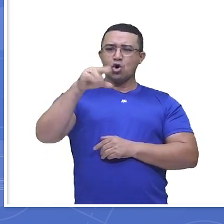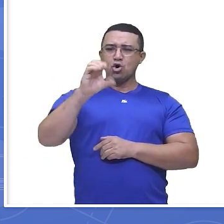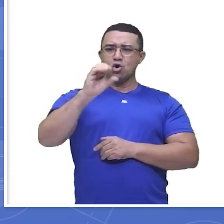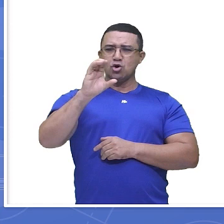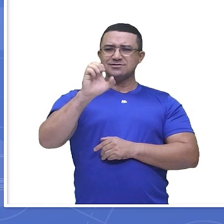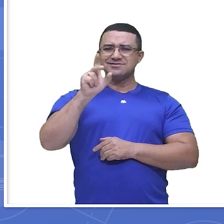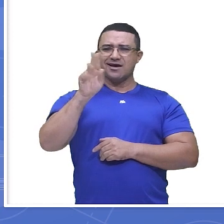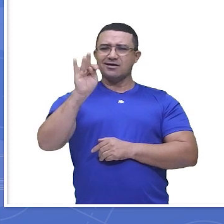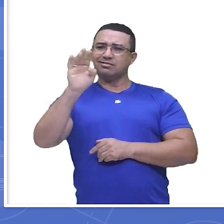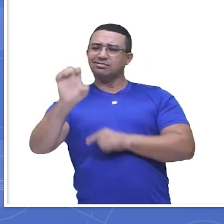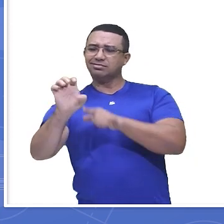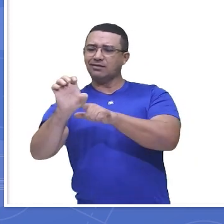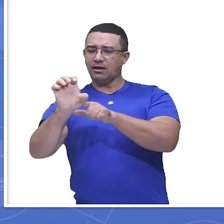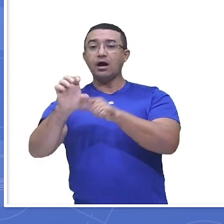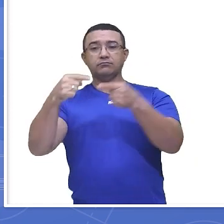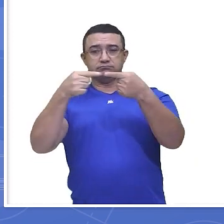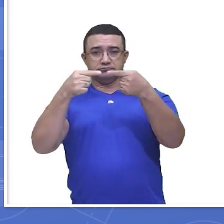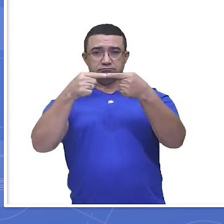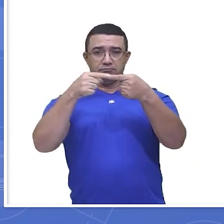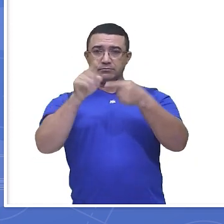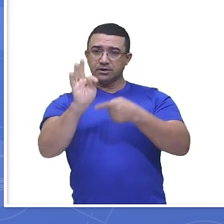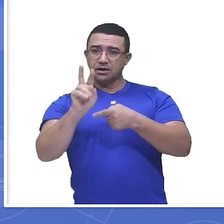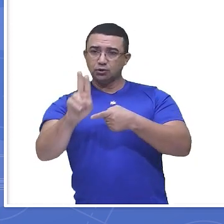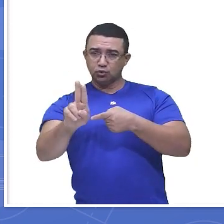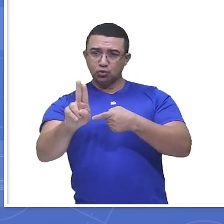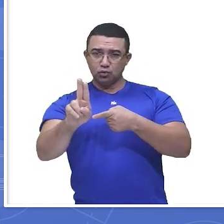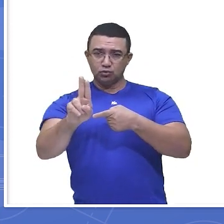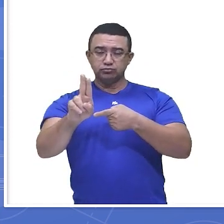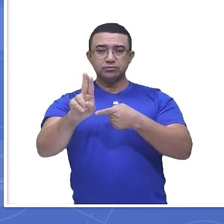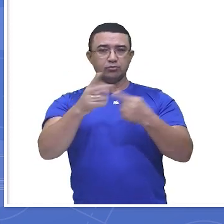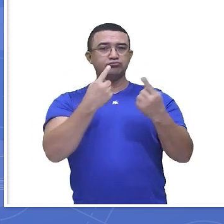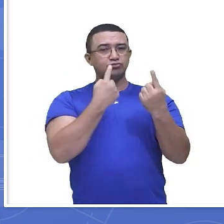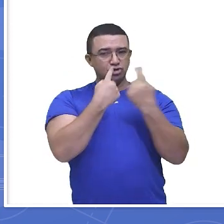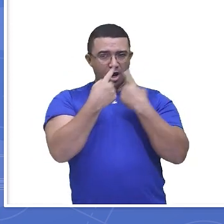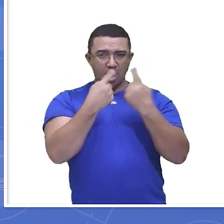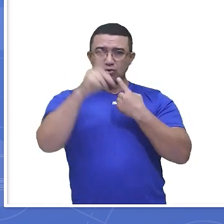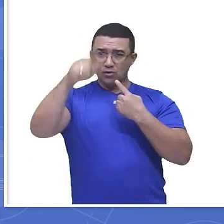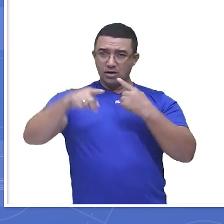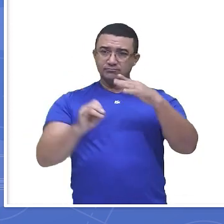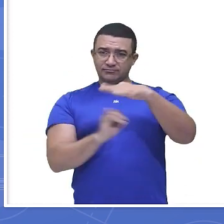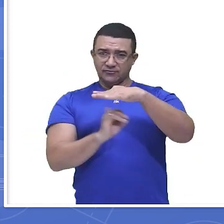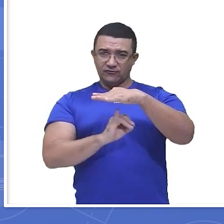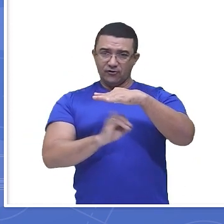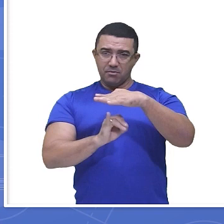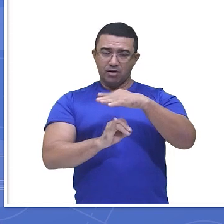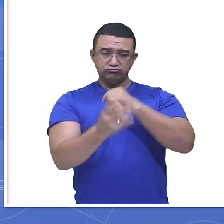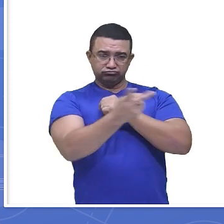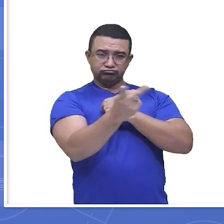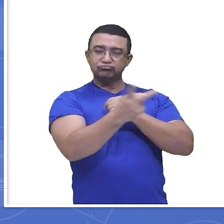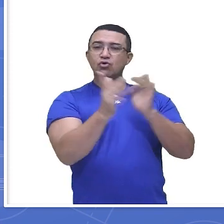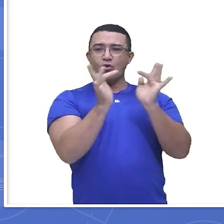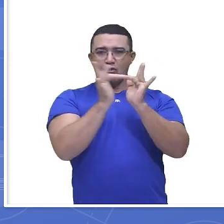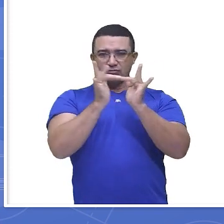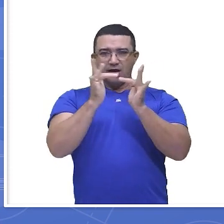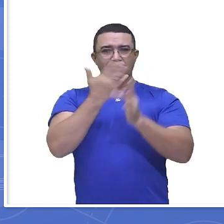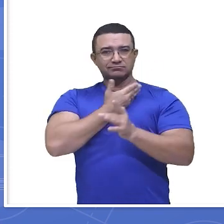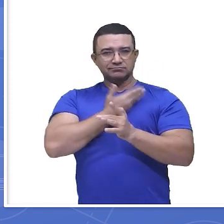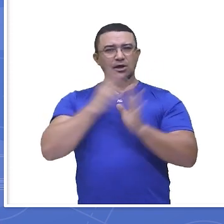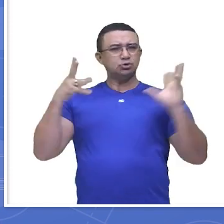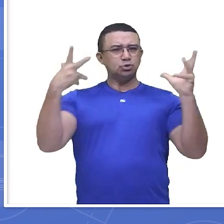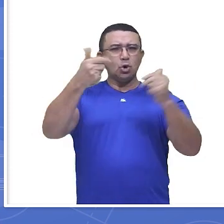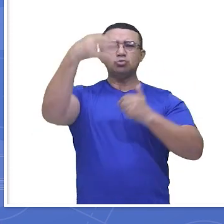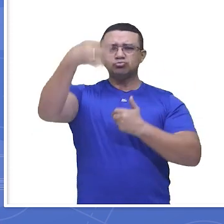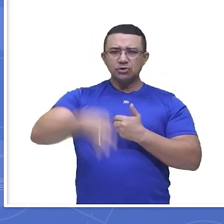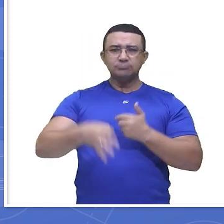tu, a segunda pessoa do singular. Logo, o diálogo aqui é informal. A todos que acertaram,